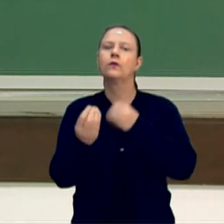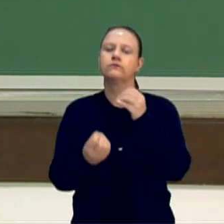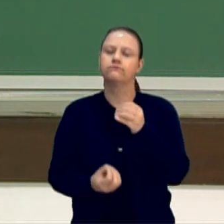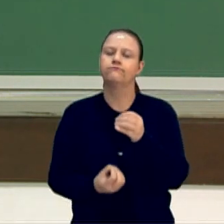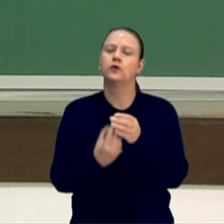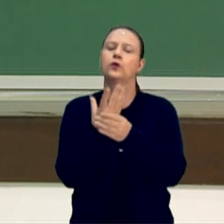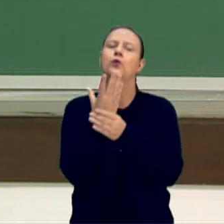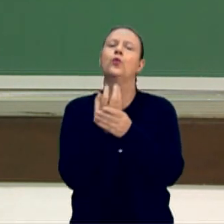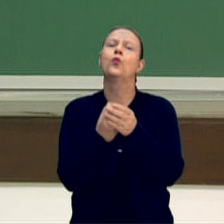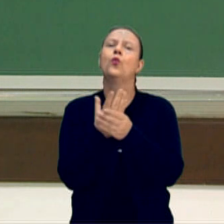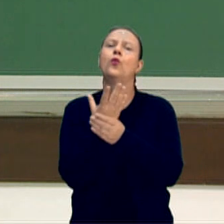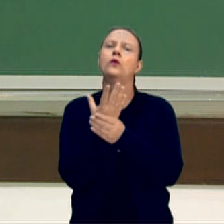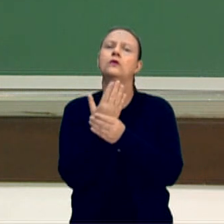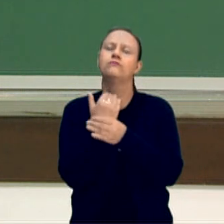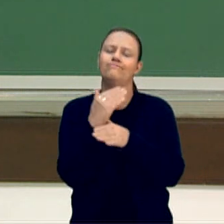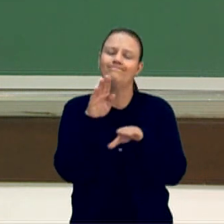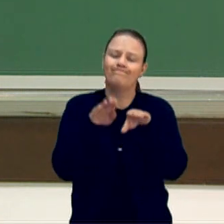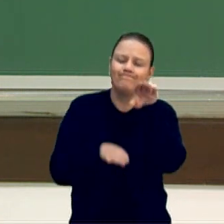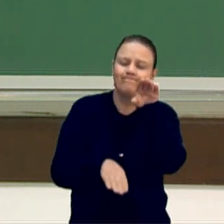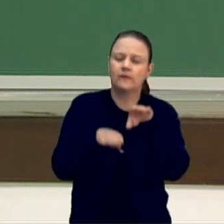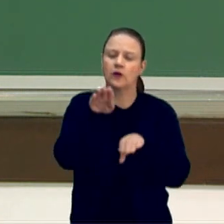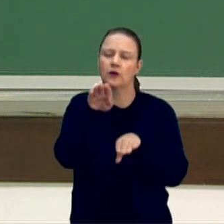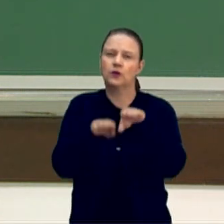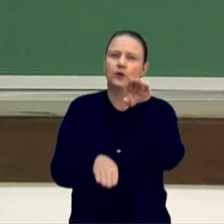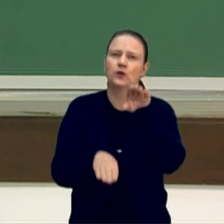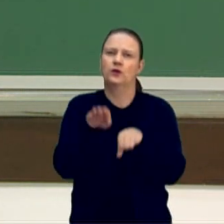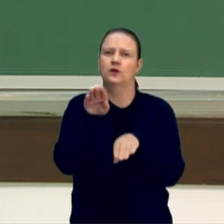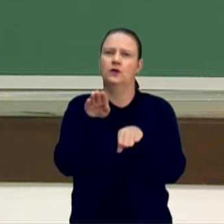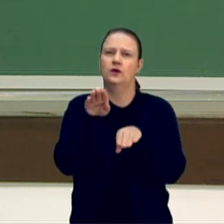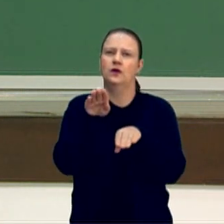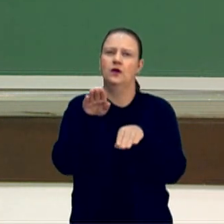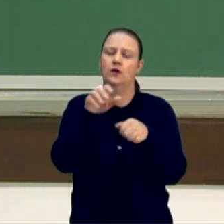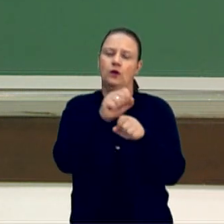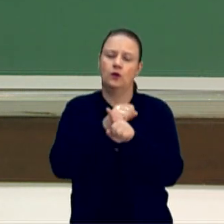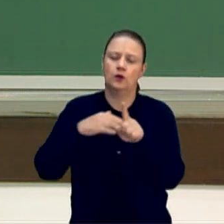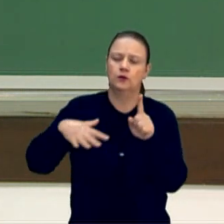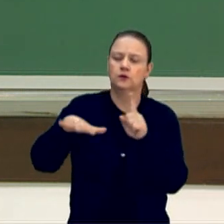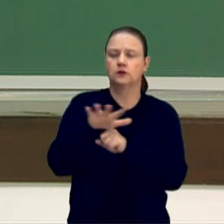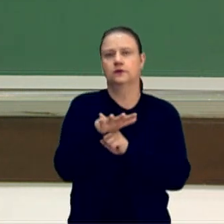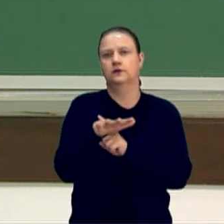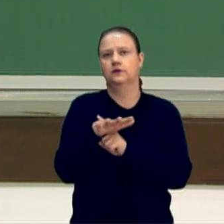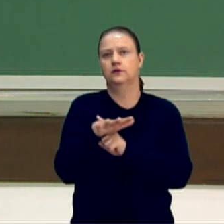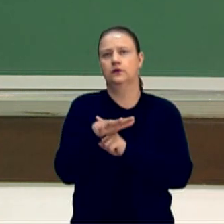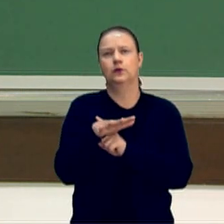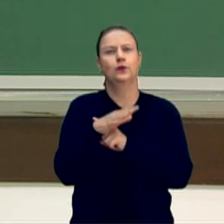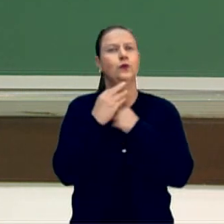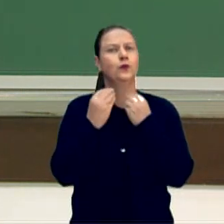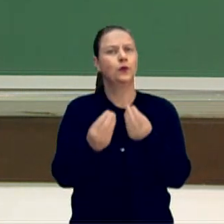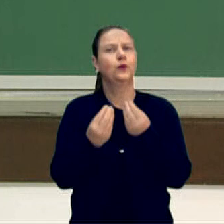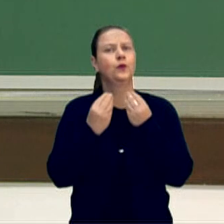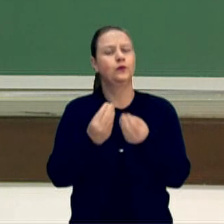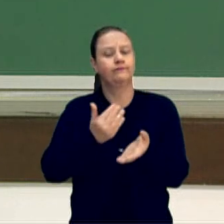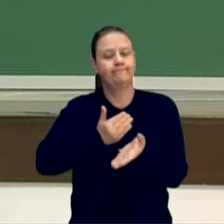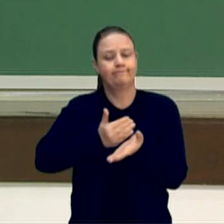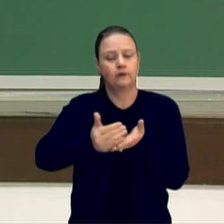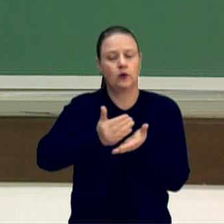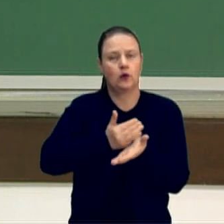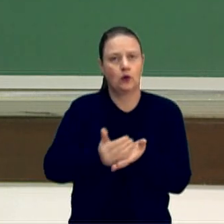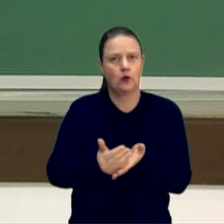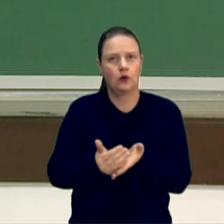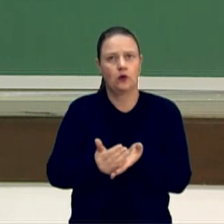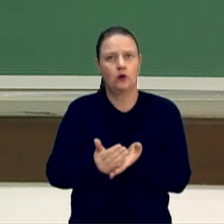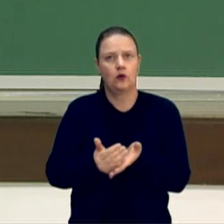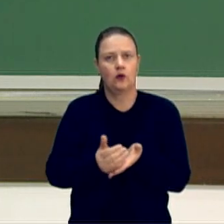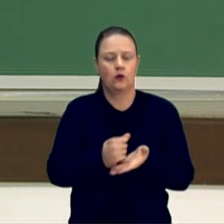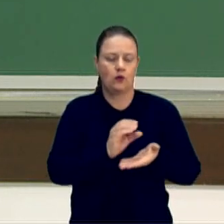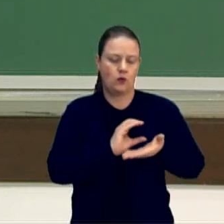Desigualdade social na América, ou socioeconômicas, enquanto origem. Tudo começou com a concentração da